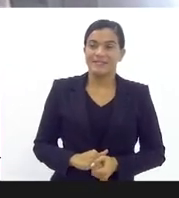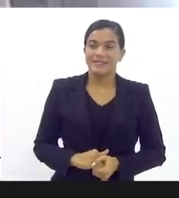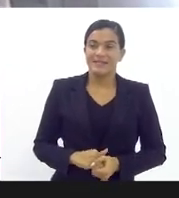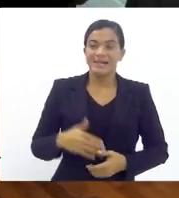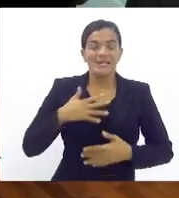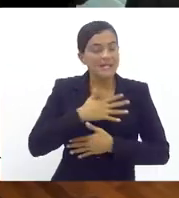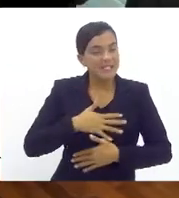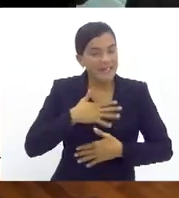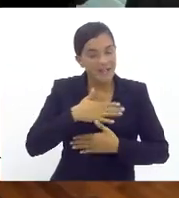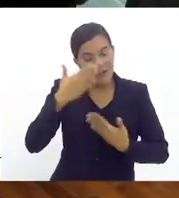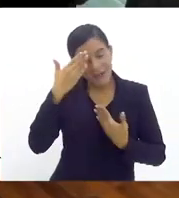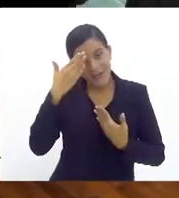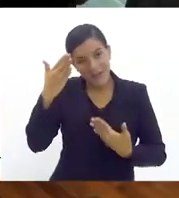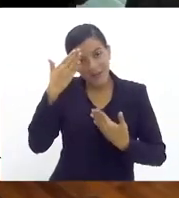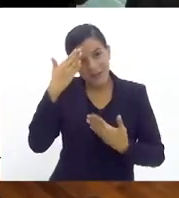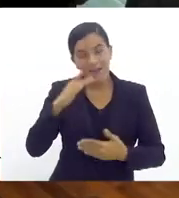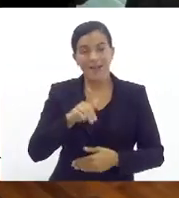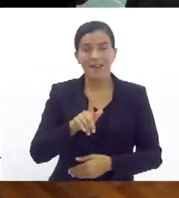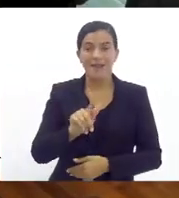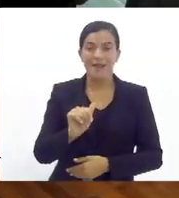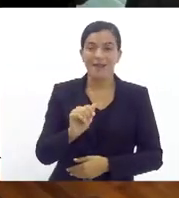Muitíssimo obrigada, Gabriel.